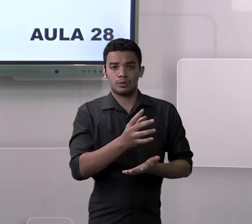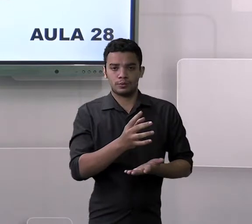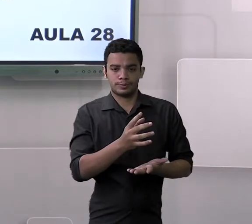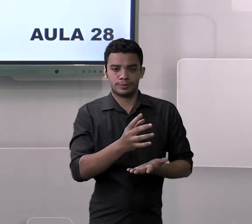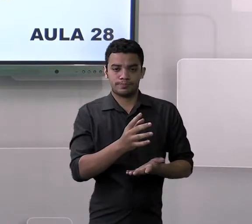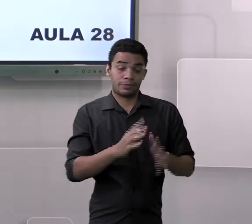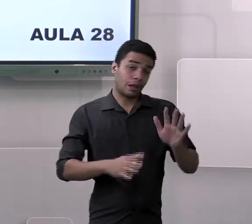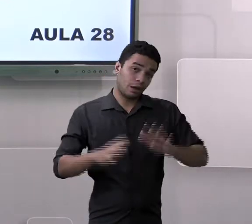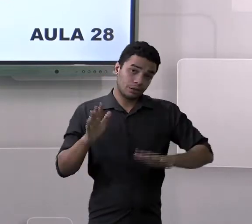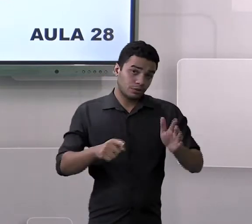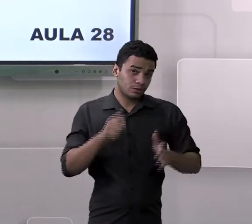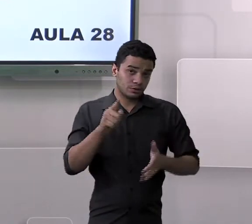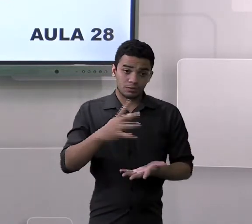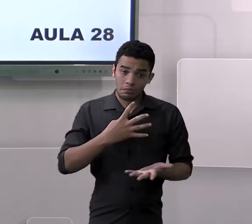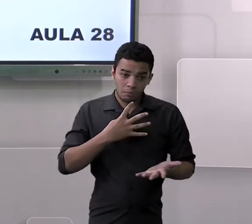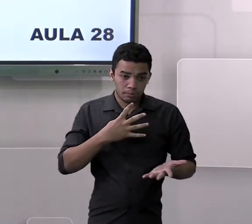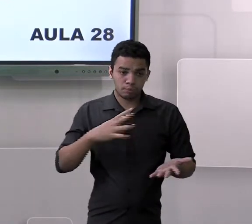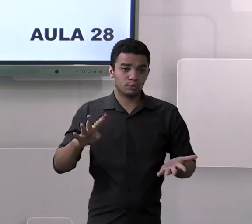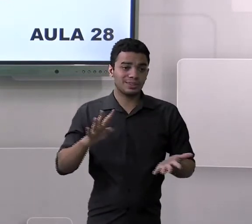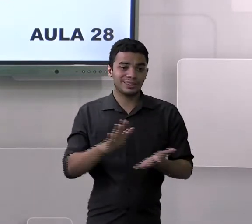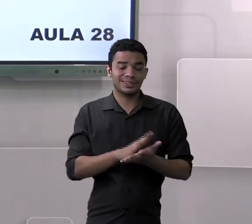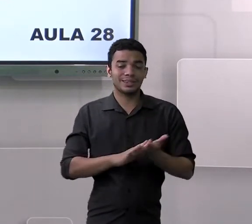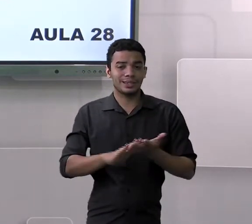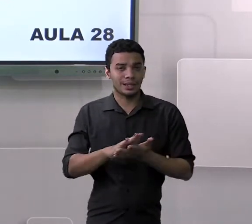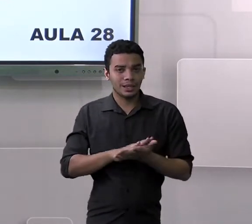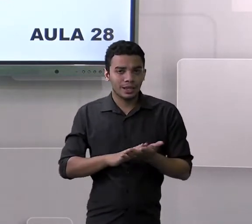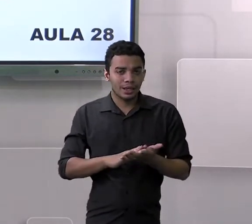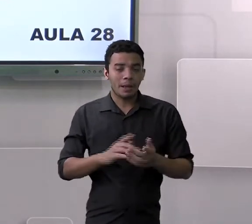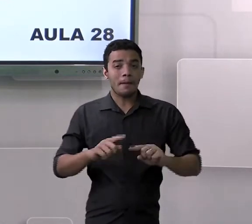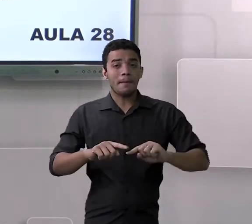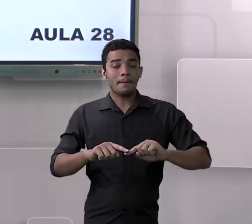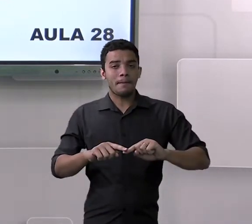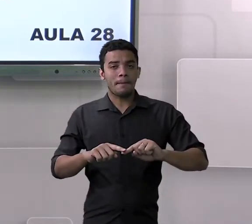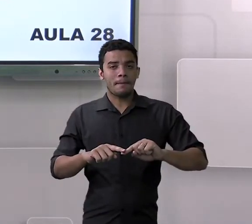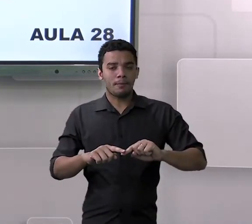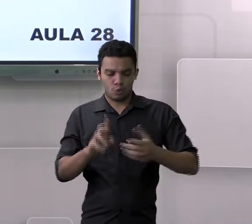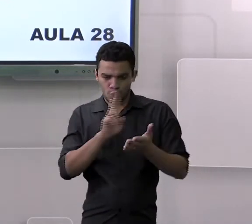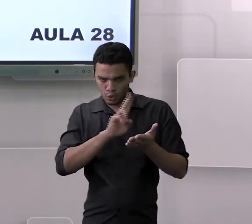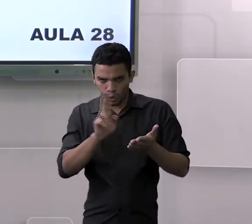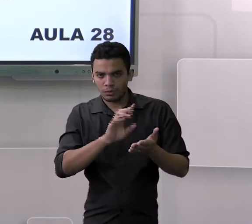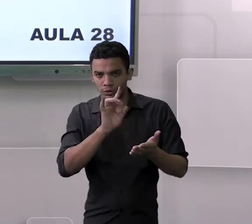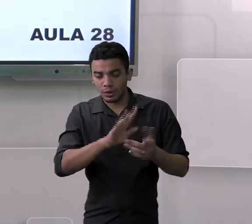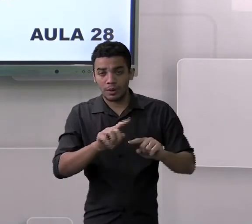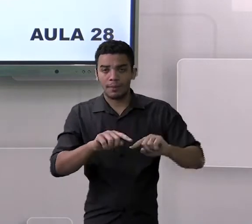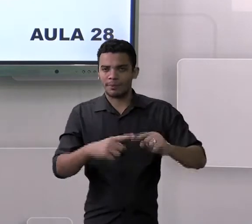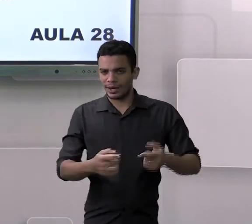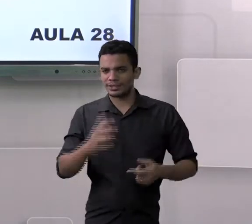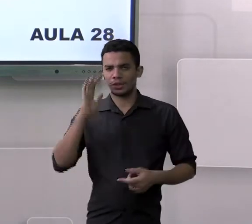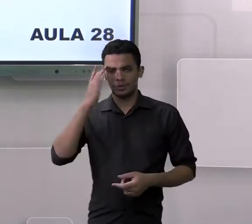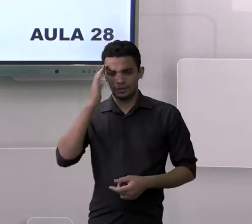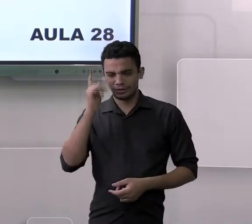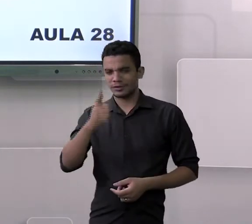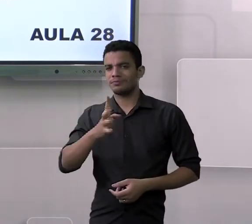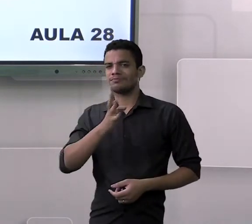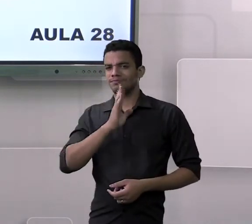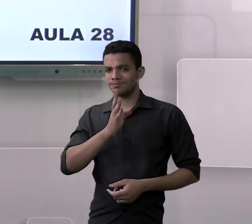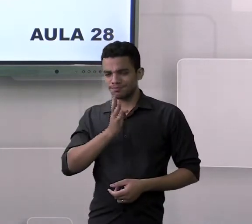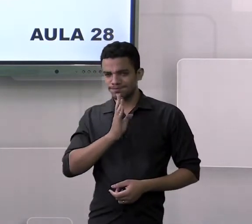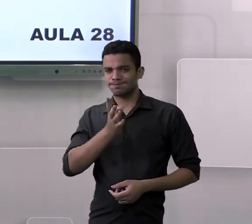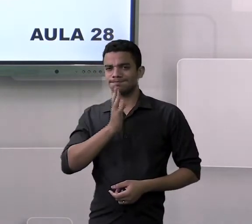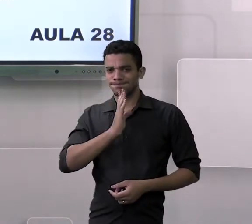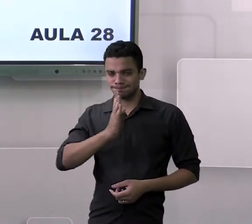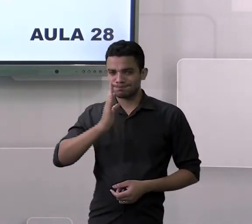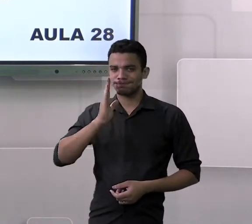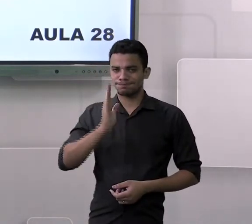não ter ouvido o nome, mas eu tenho certeza que acesso a esse gênero vocês têm